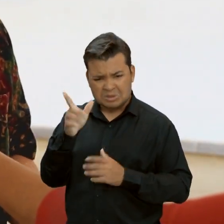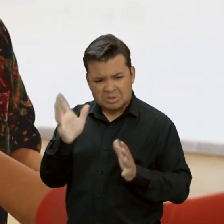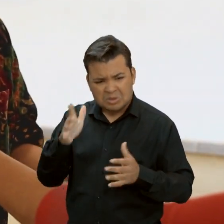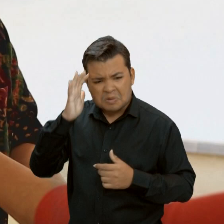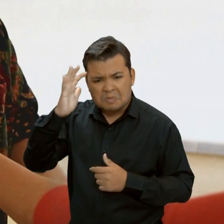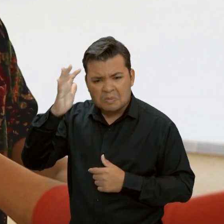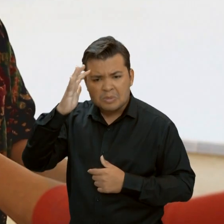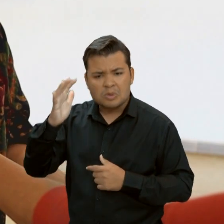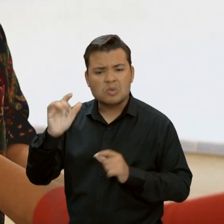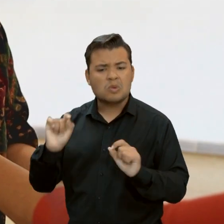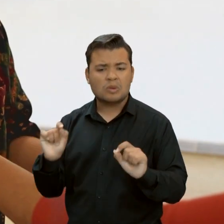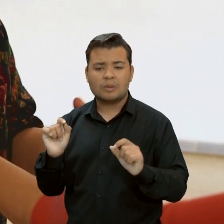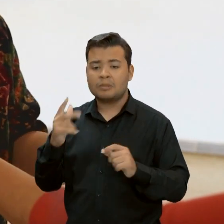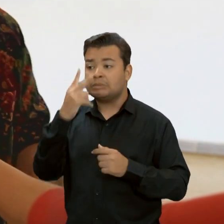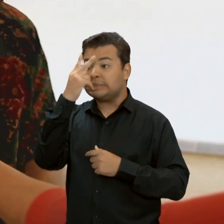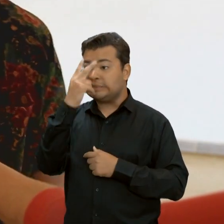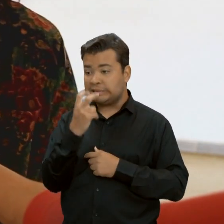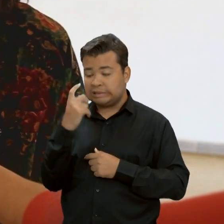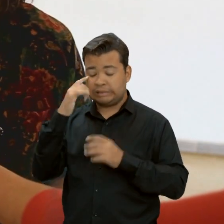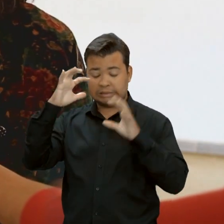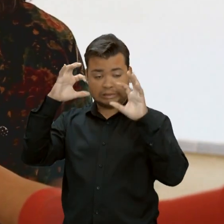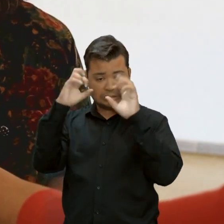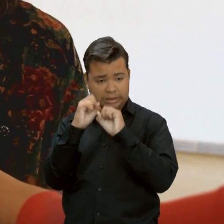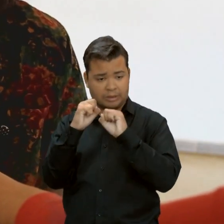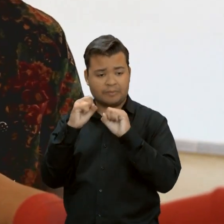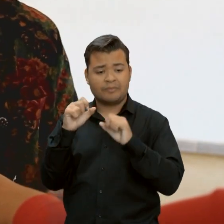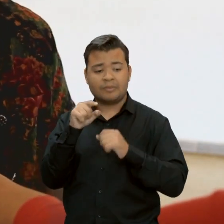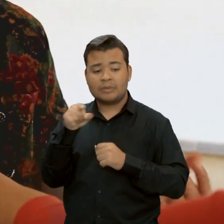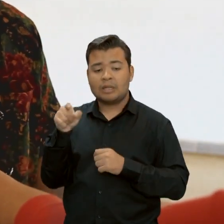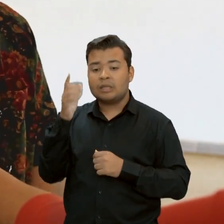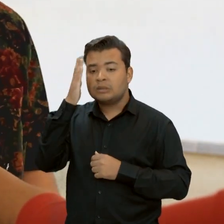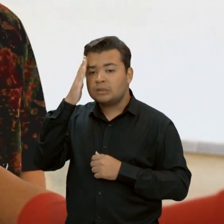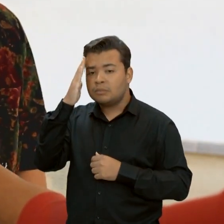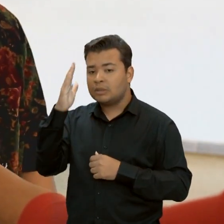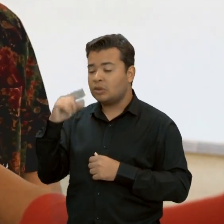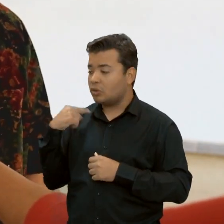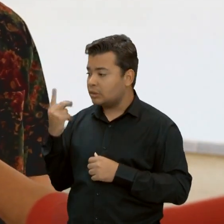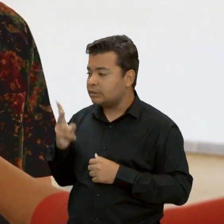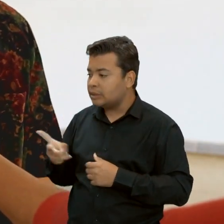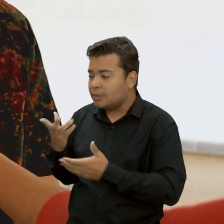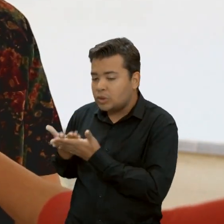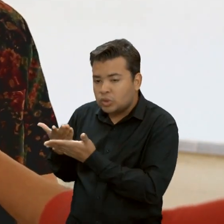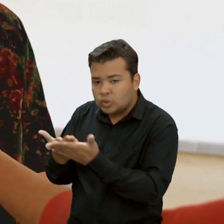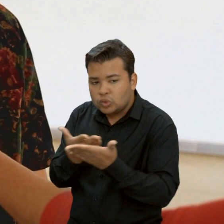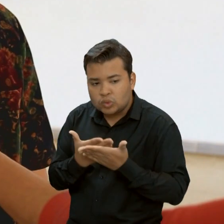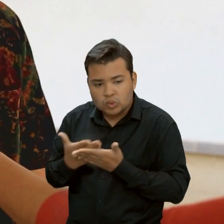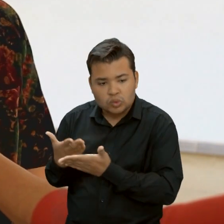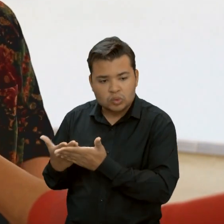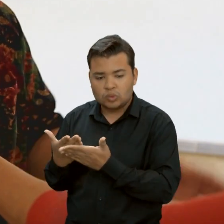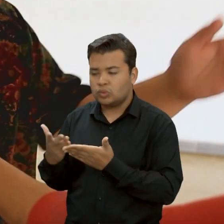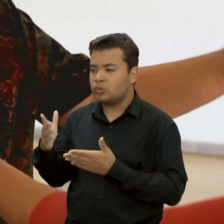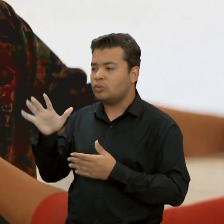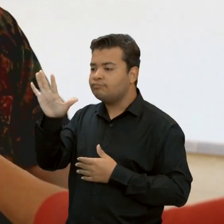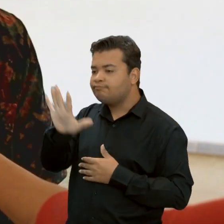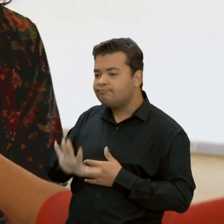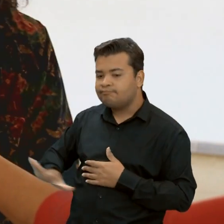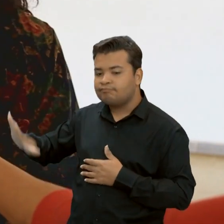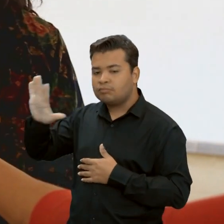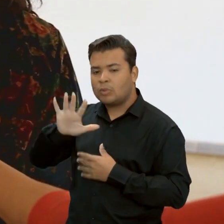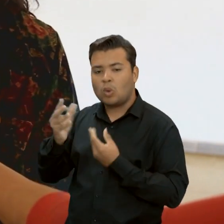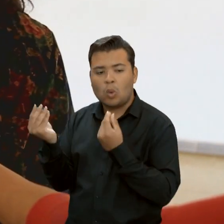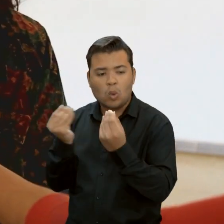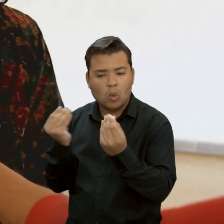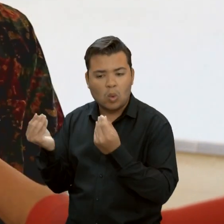tornar para as pessoas cegas como são as obras que a gente estudou a infância inteira nas escolas, como é o Abaporu, como